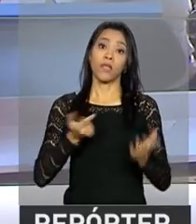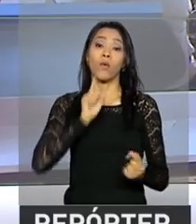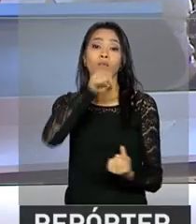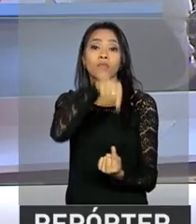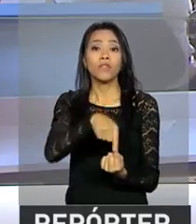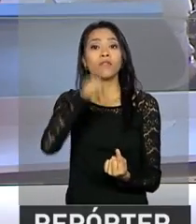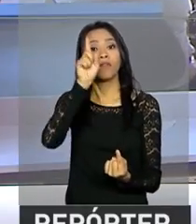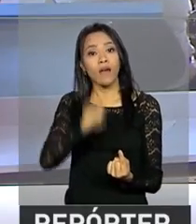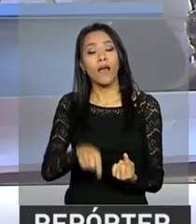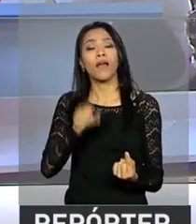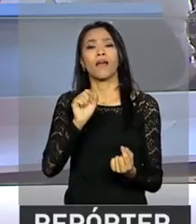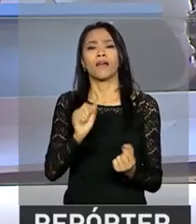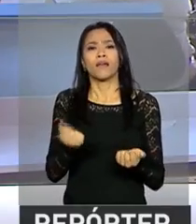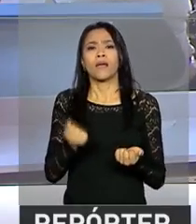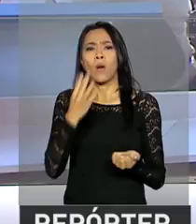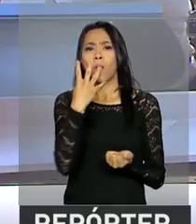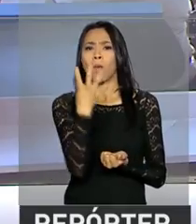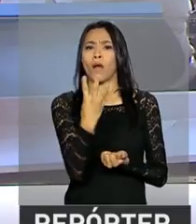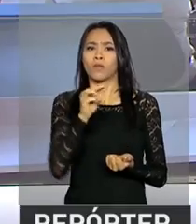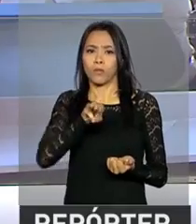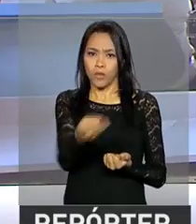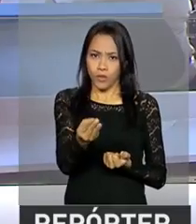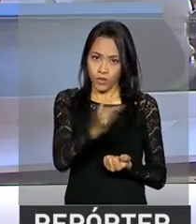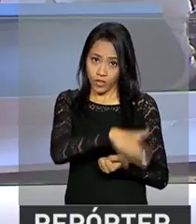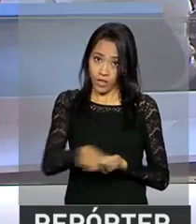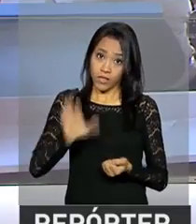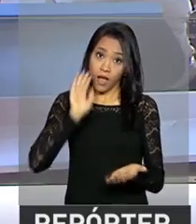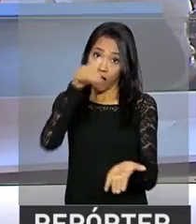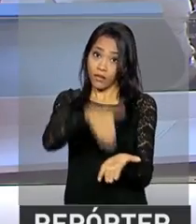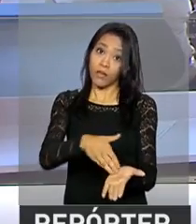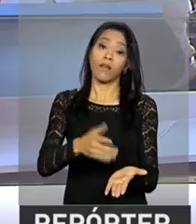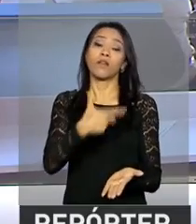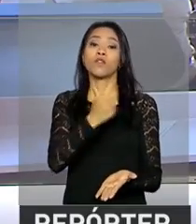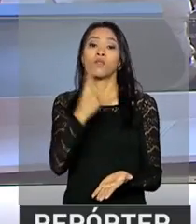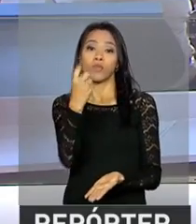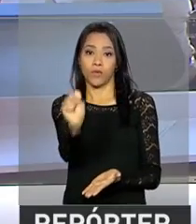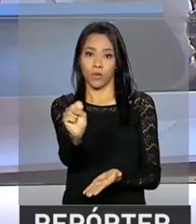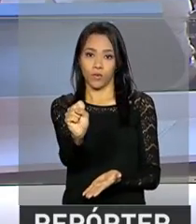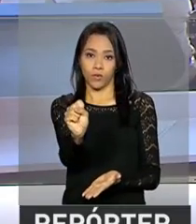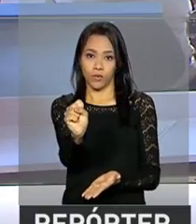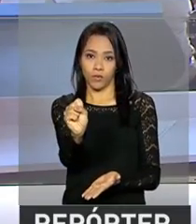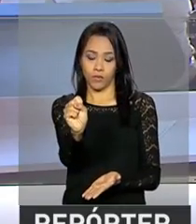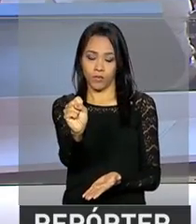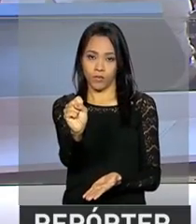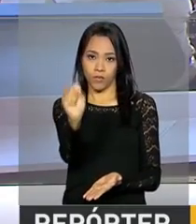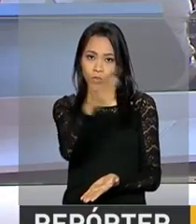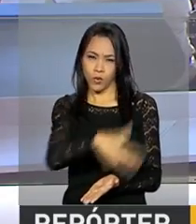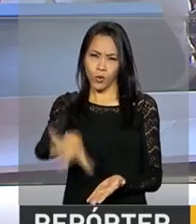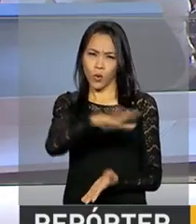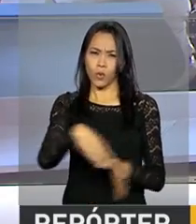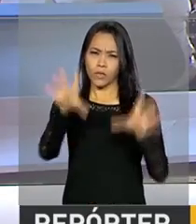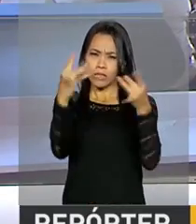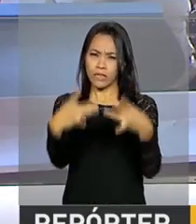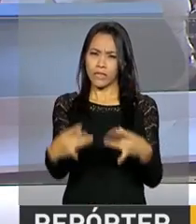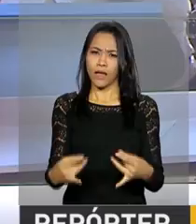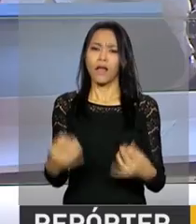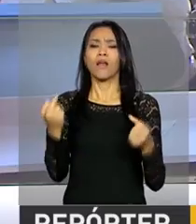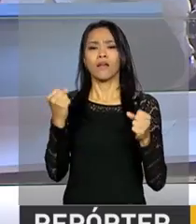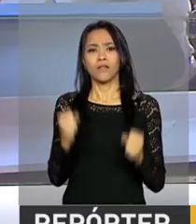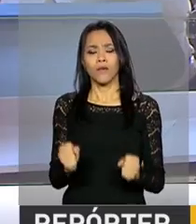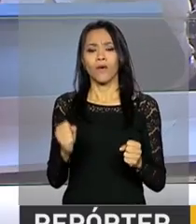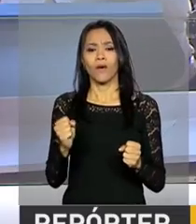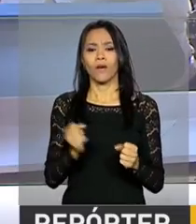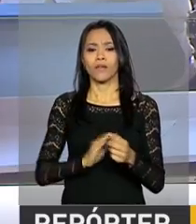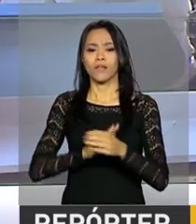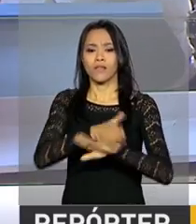beneficiar 4 milhões de crianças até 2018 para todos os detalhes basta acessar o